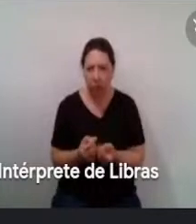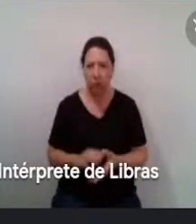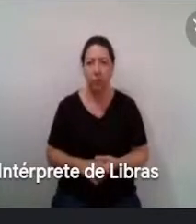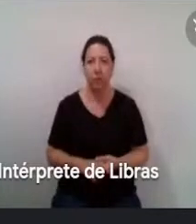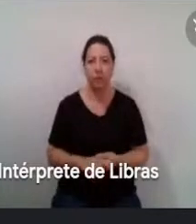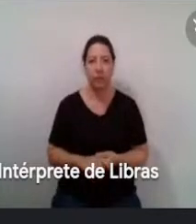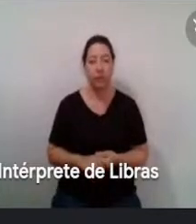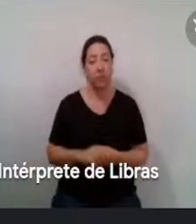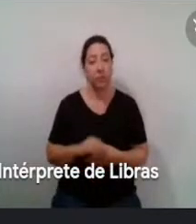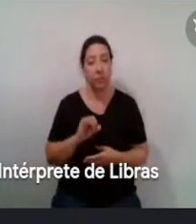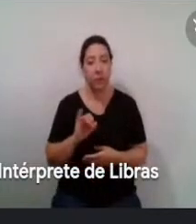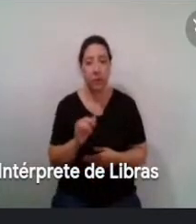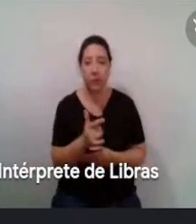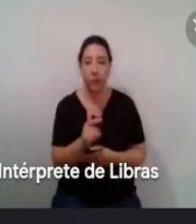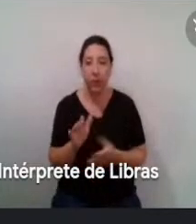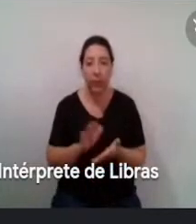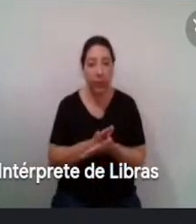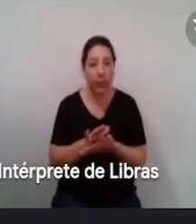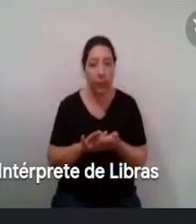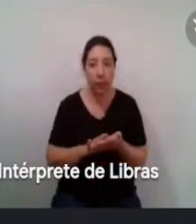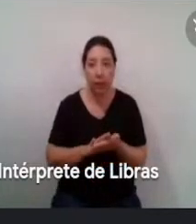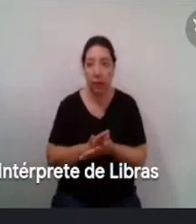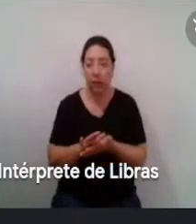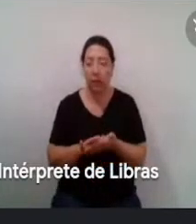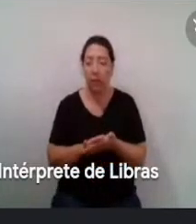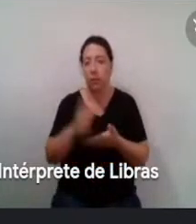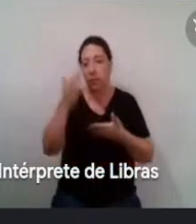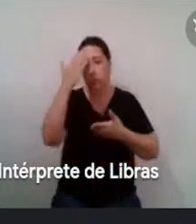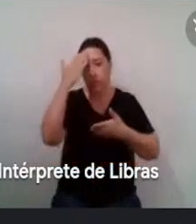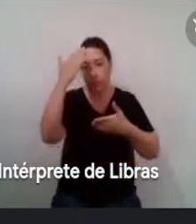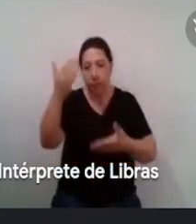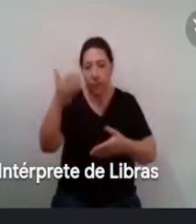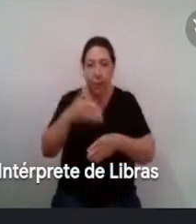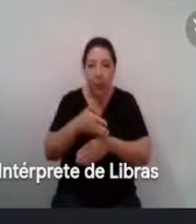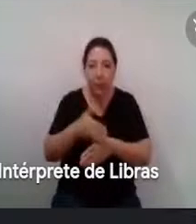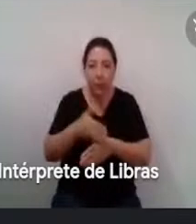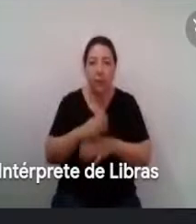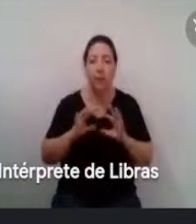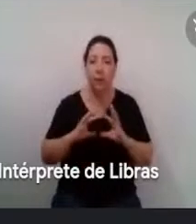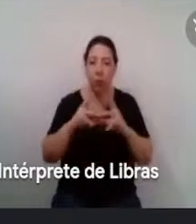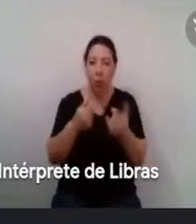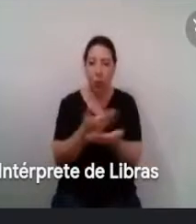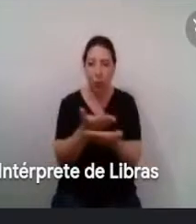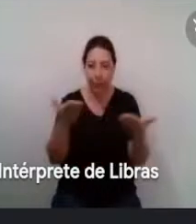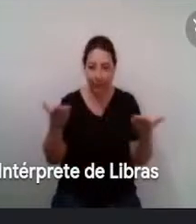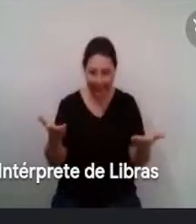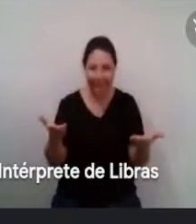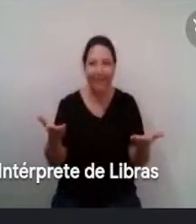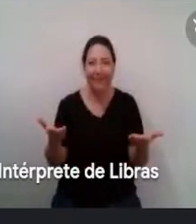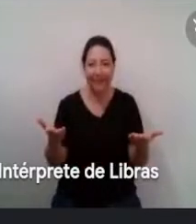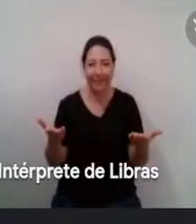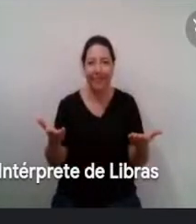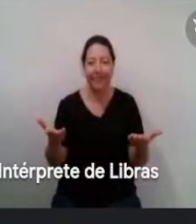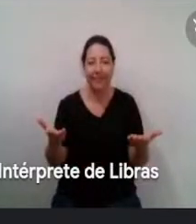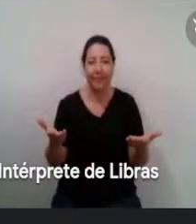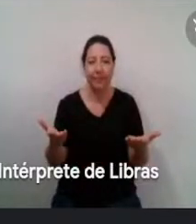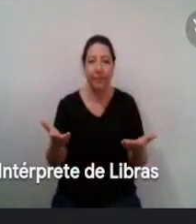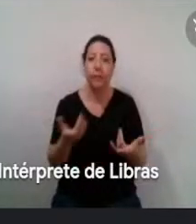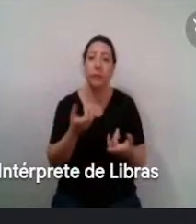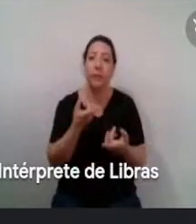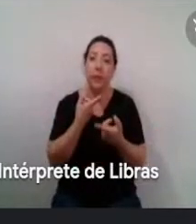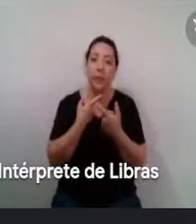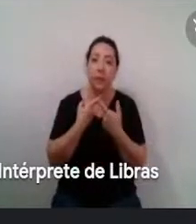Então, não havendo nada a se tratar, agradecendo a participação de todos, desejando-lhes um